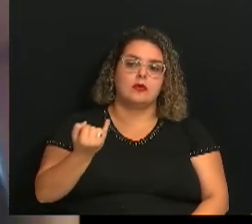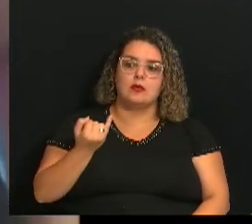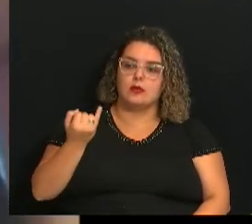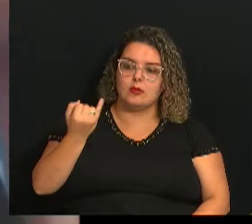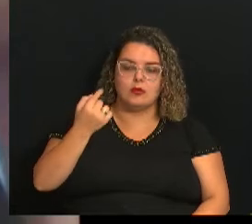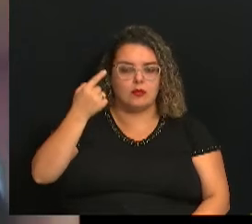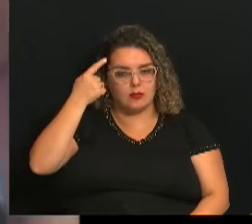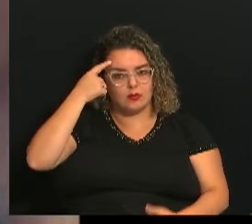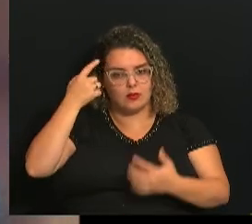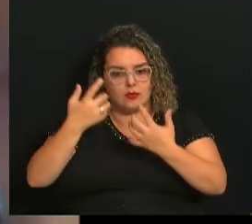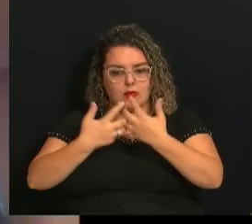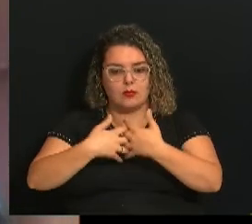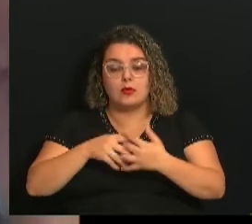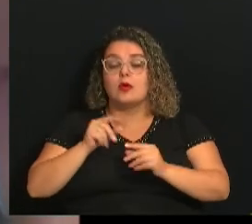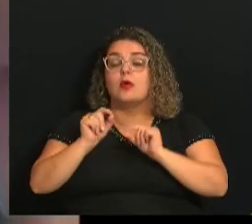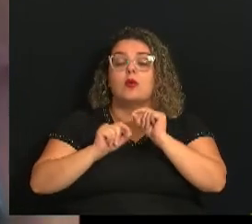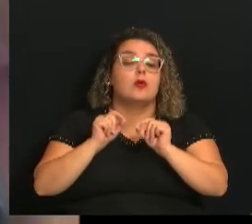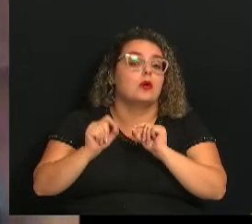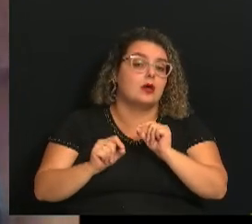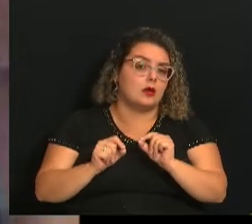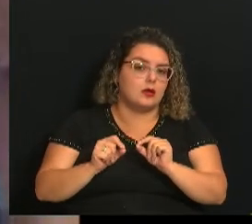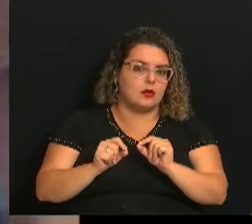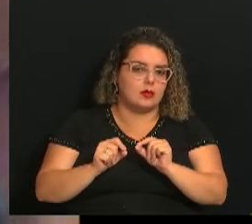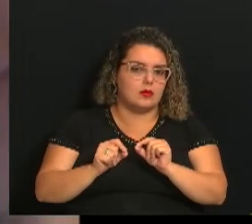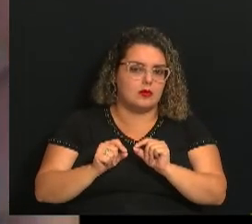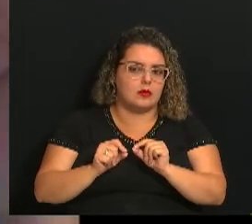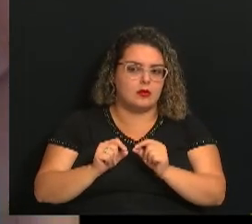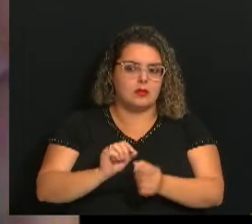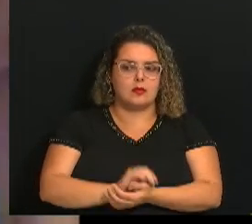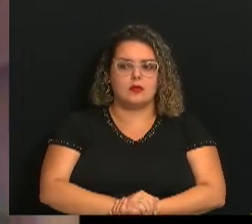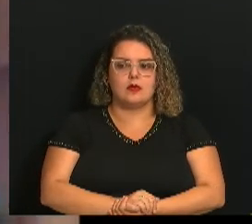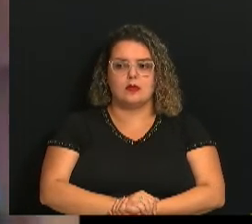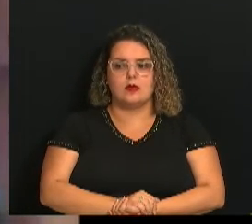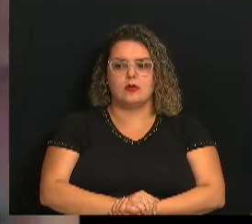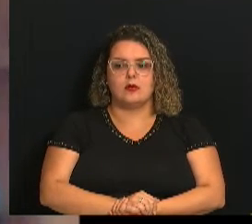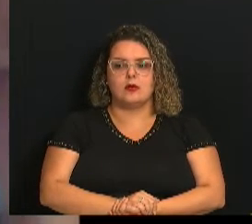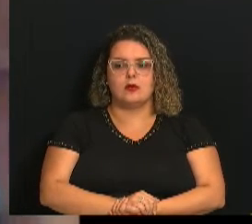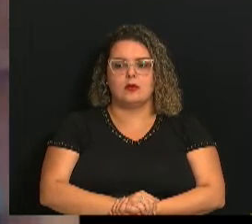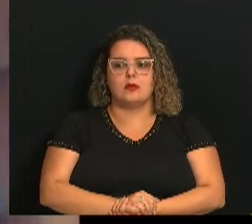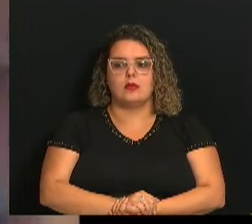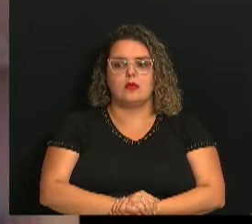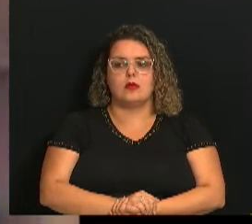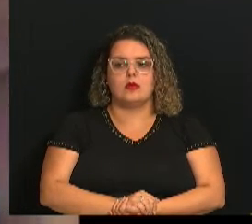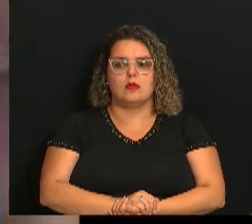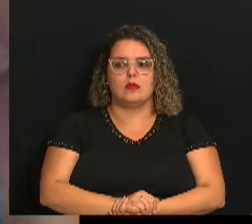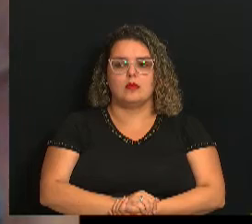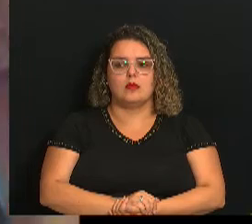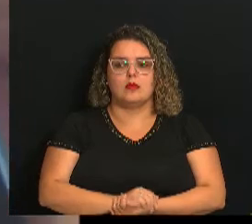pensar o seguinte, essa engodo de que a